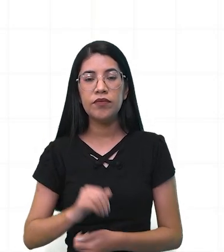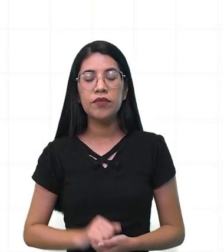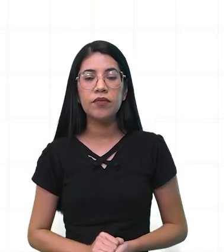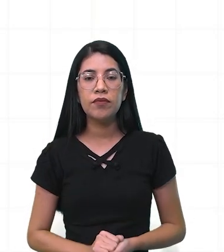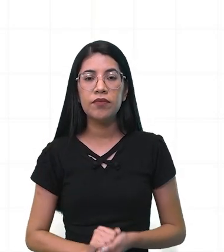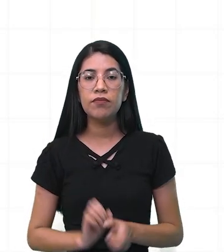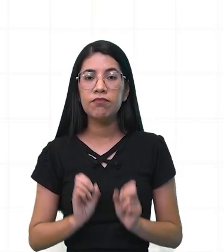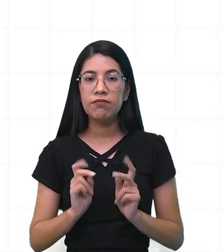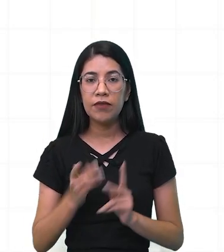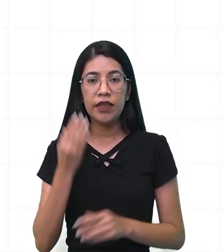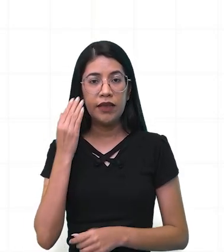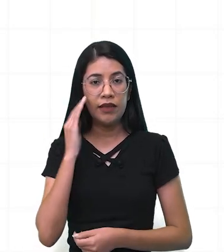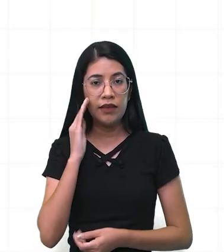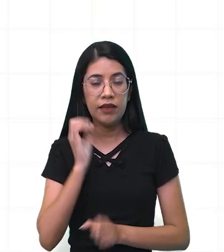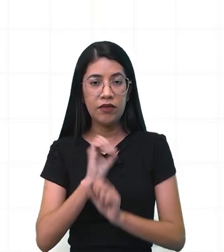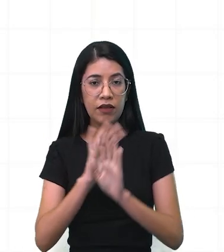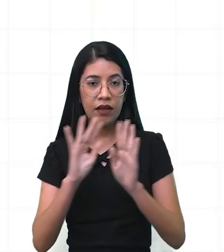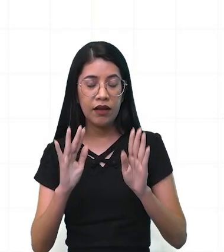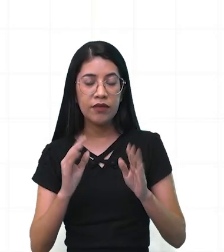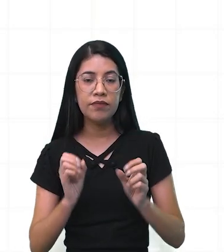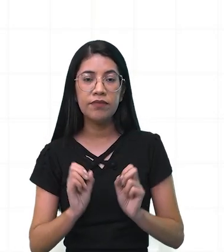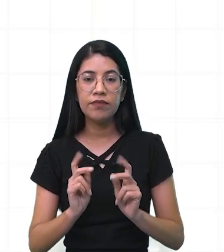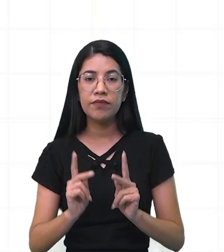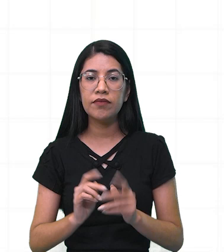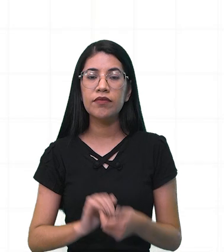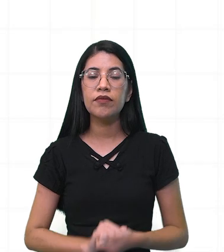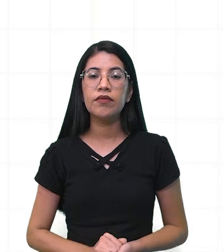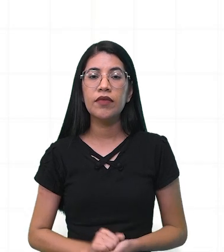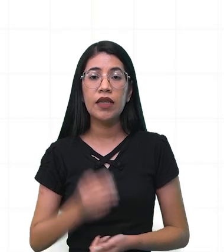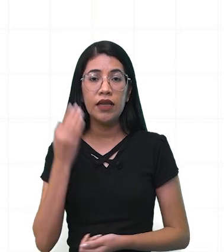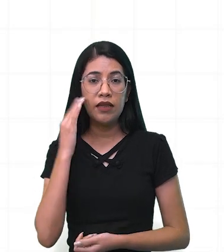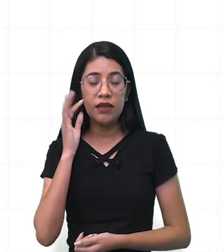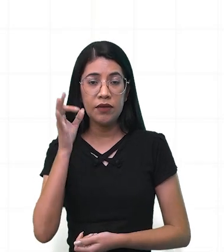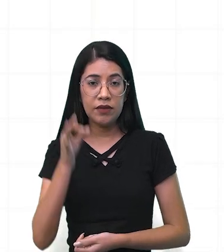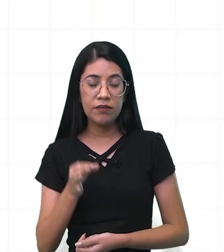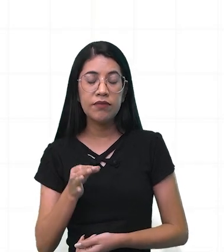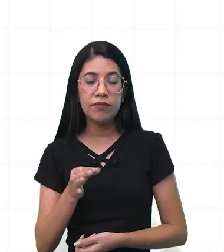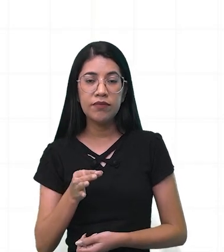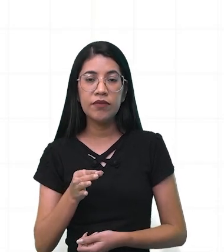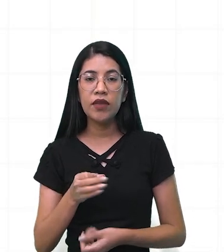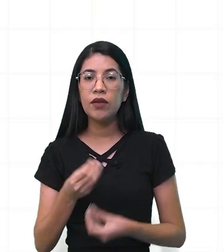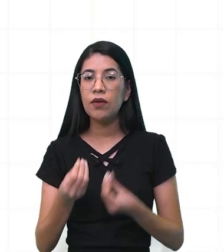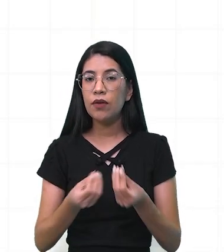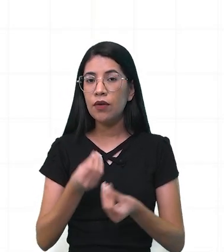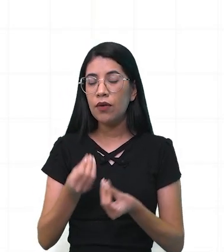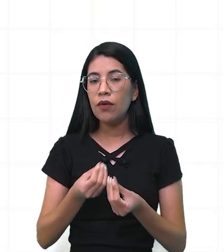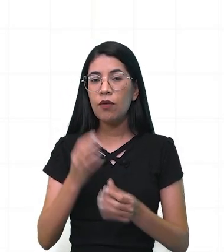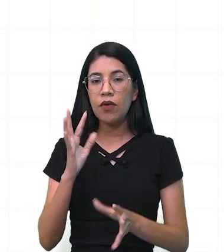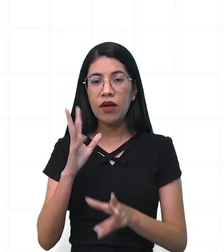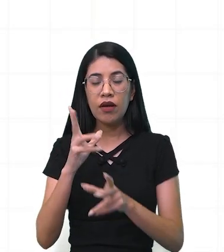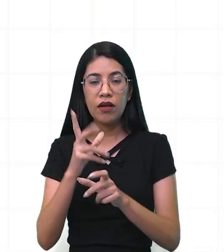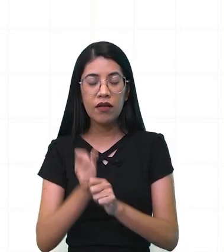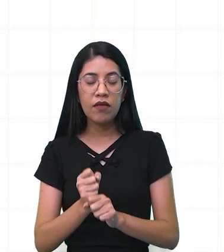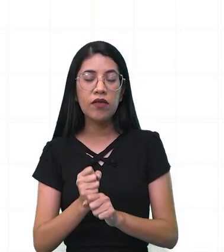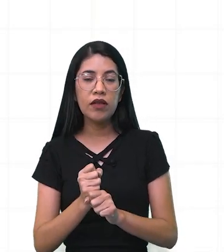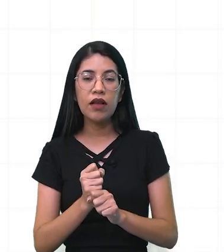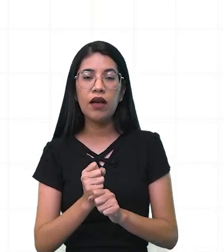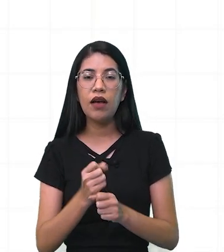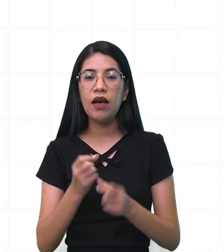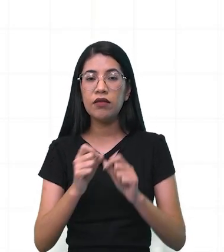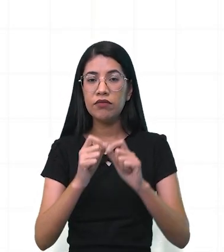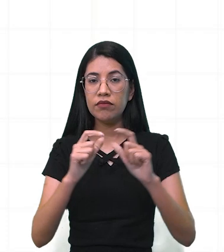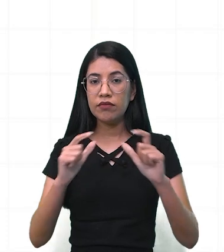Ok? Tudo bem até aqui, turma? Compreenderam certinho aí como resolver uma